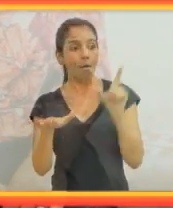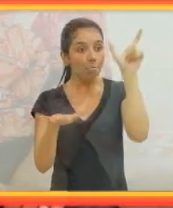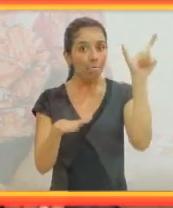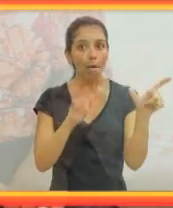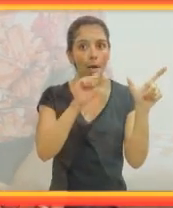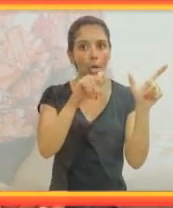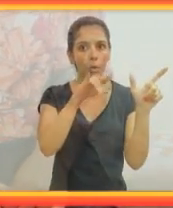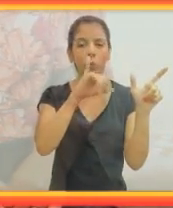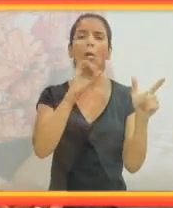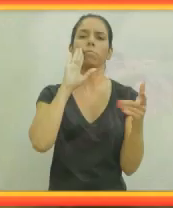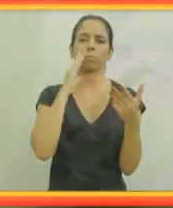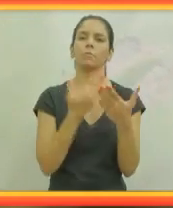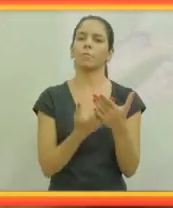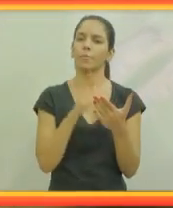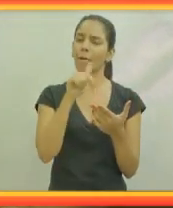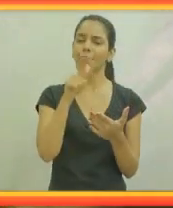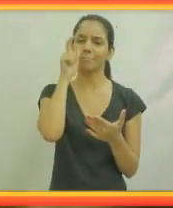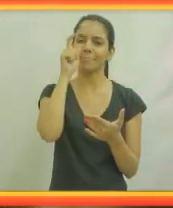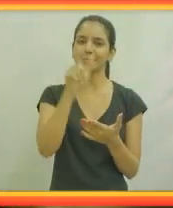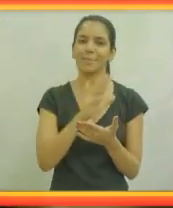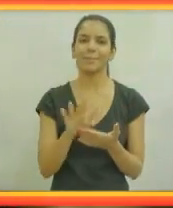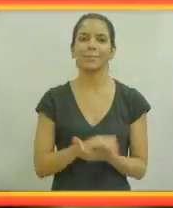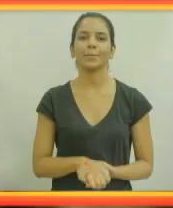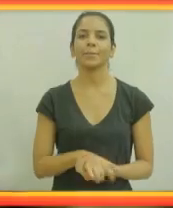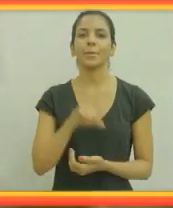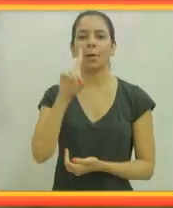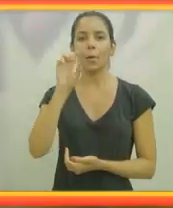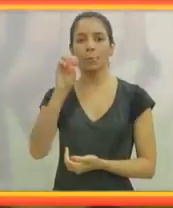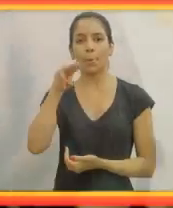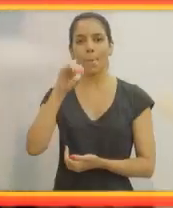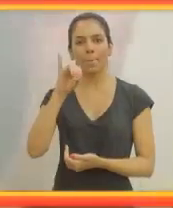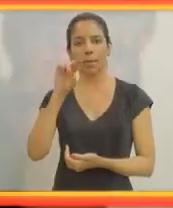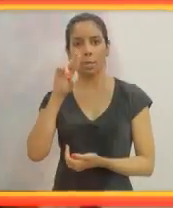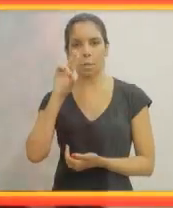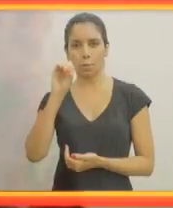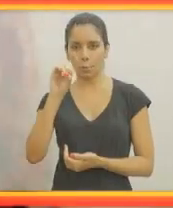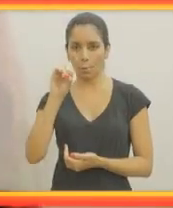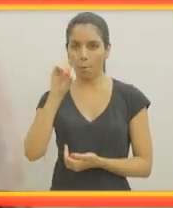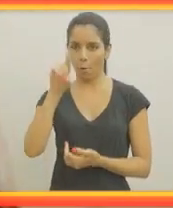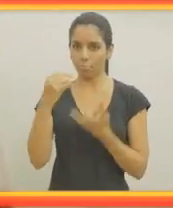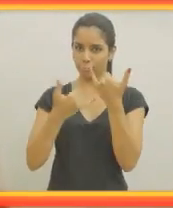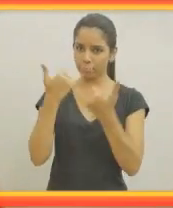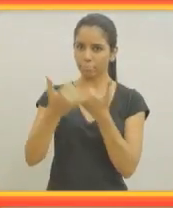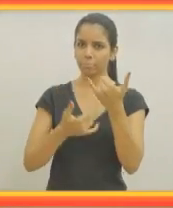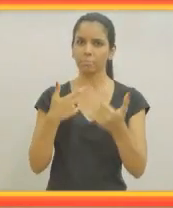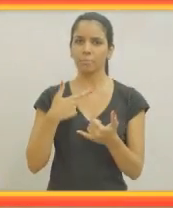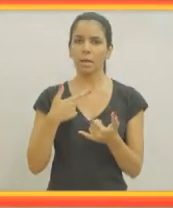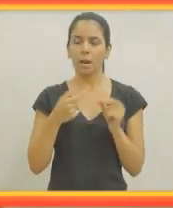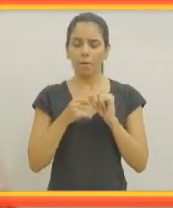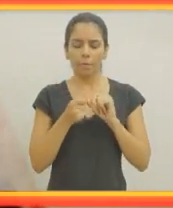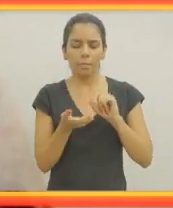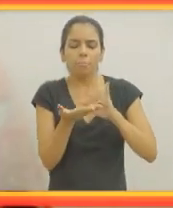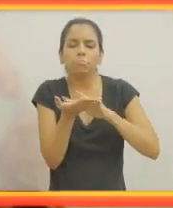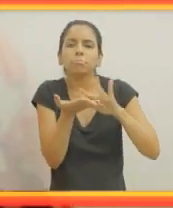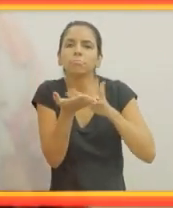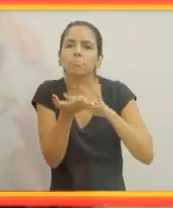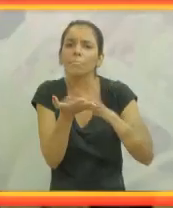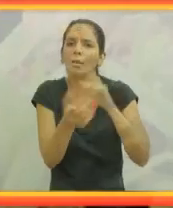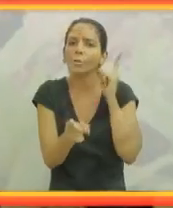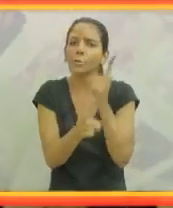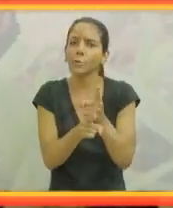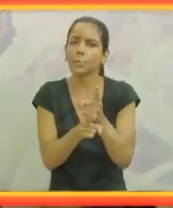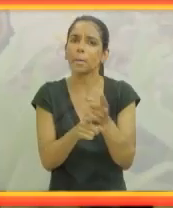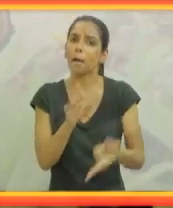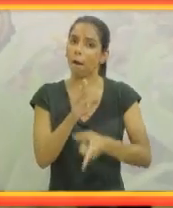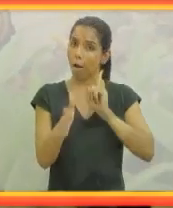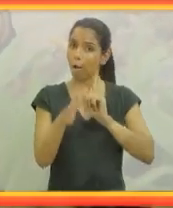nele eu confiava. Era uma coisa muito interessante. Dominó passava o tato, descobria, acho que pelo tato,